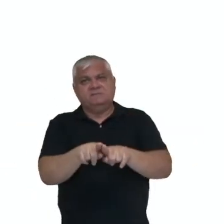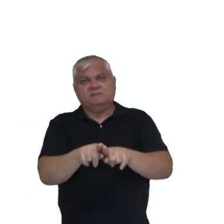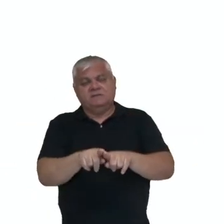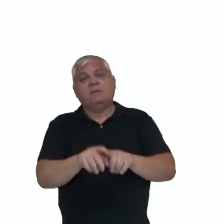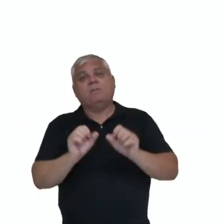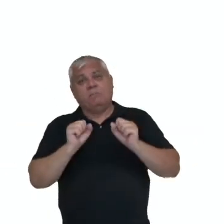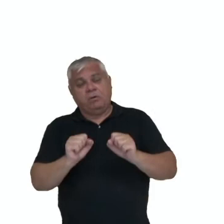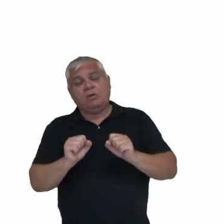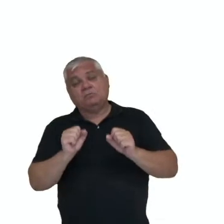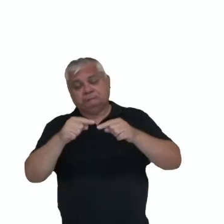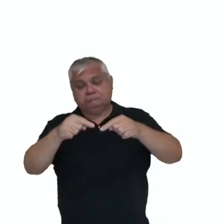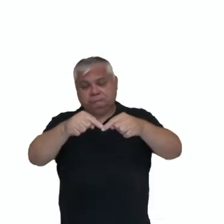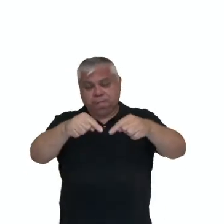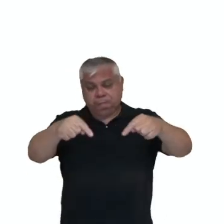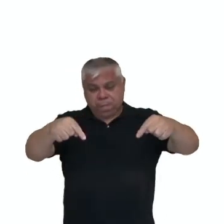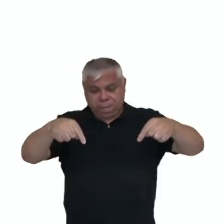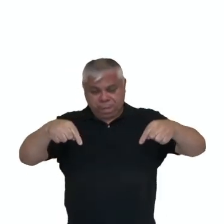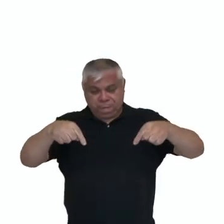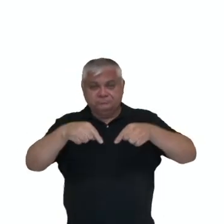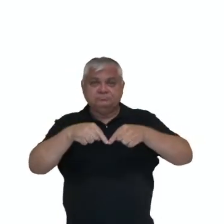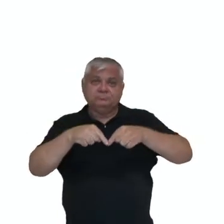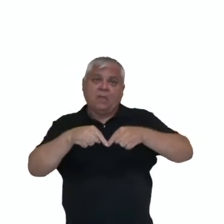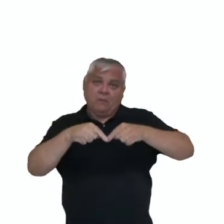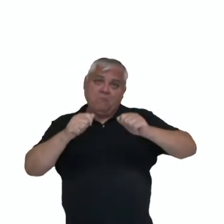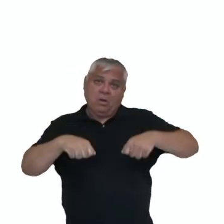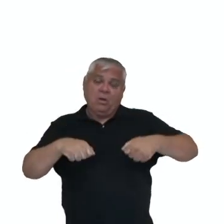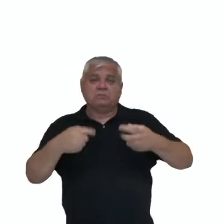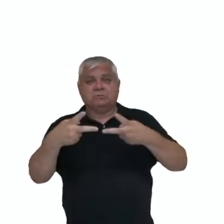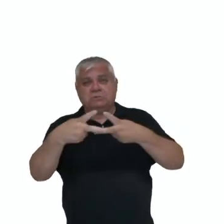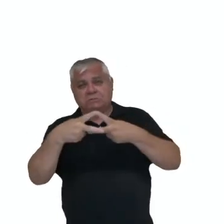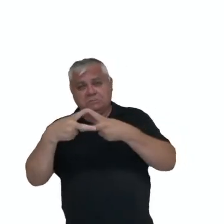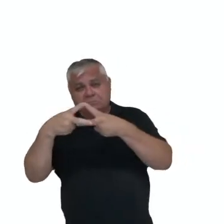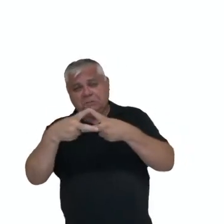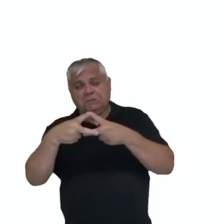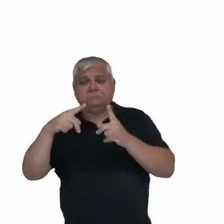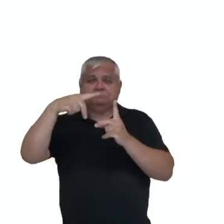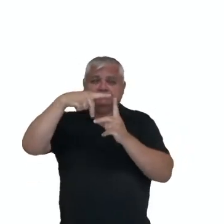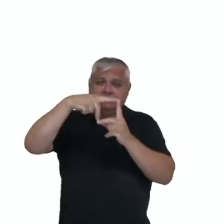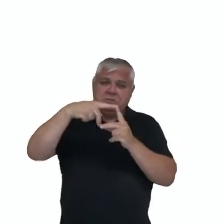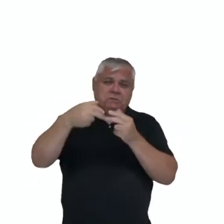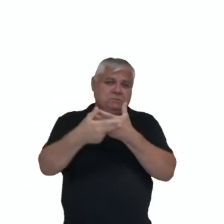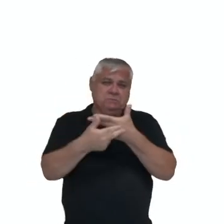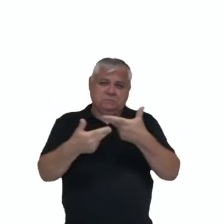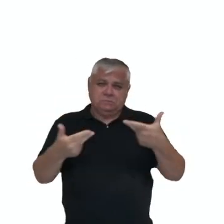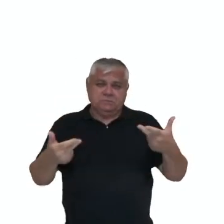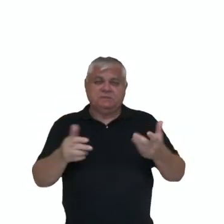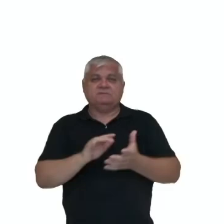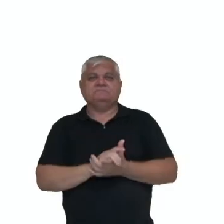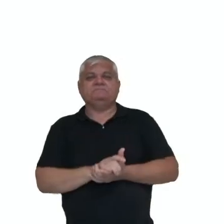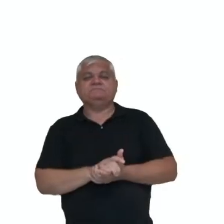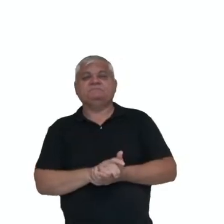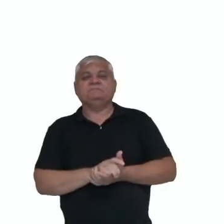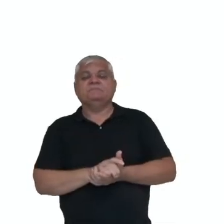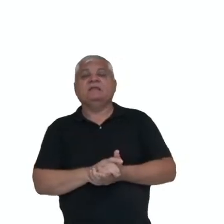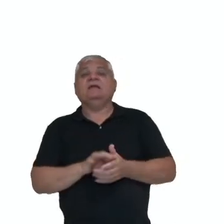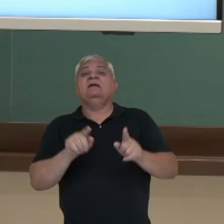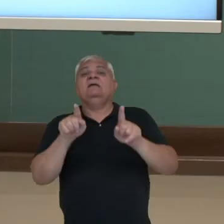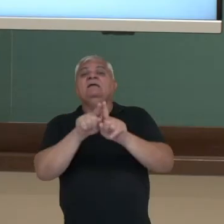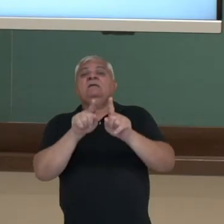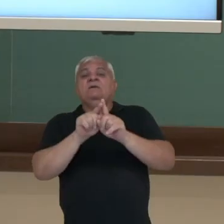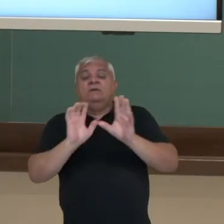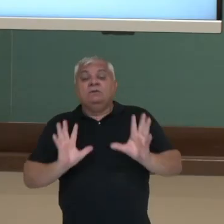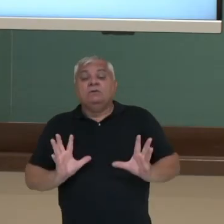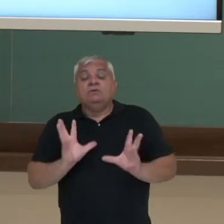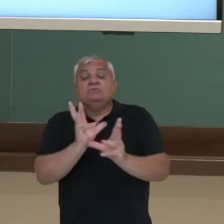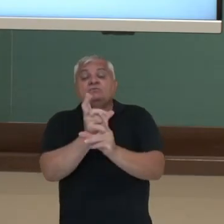ser polígonos triangulares, quadrangulares, pentagonais e assim sucessivamente. E a superfície total vai